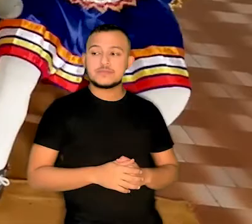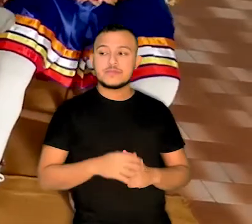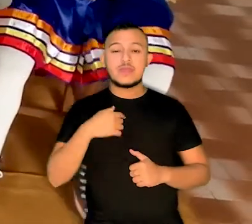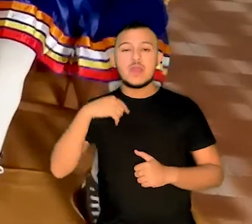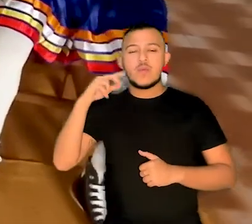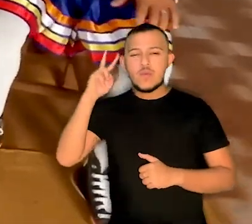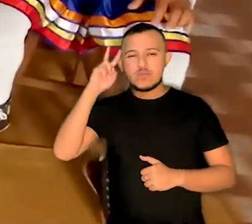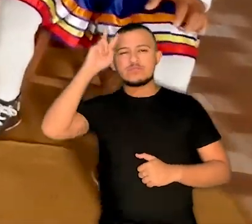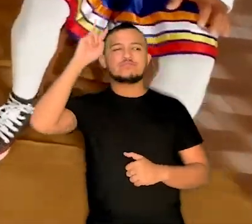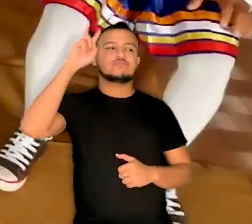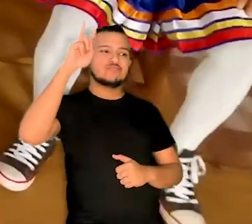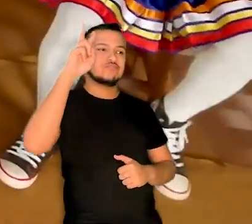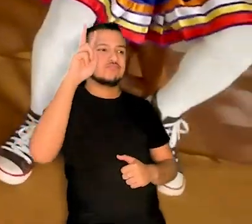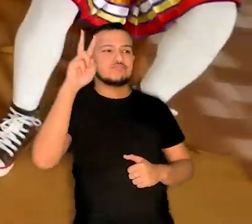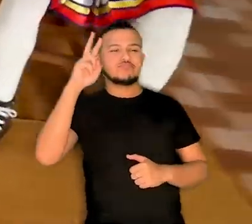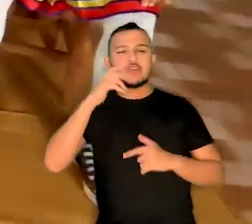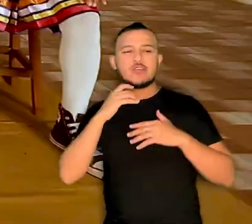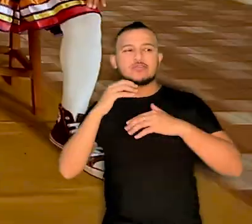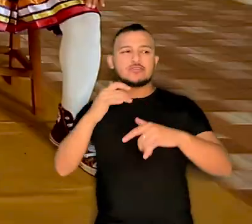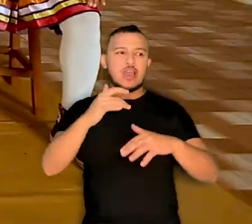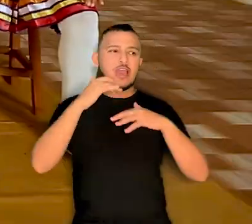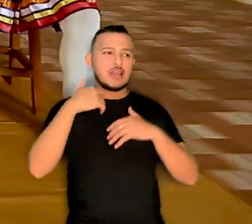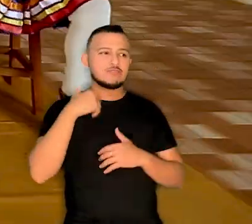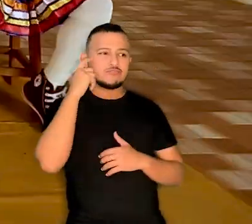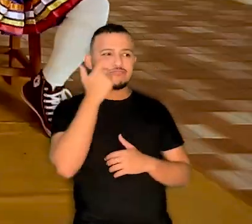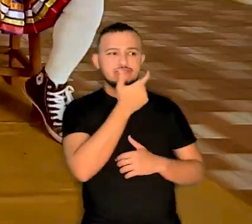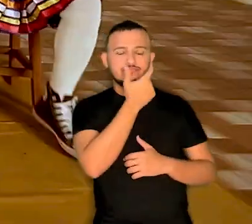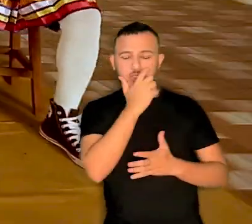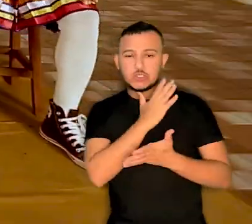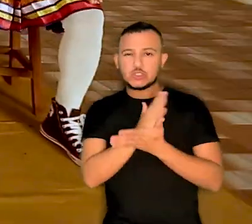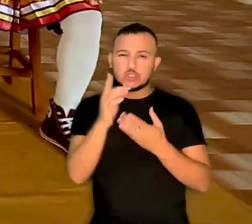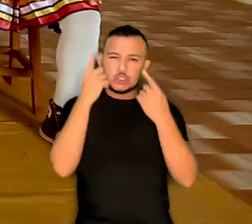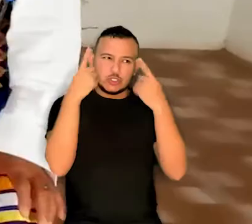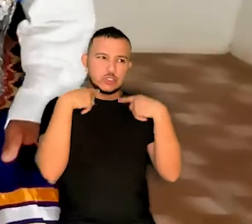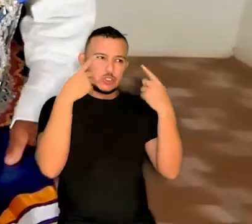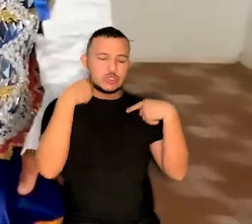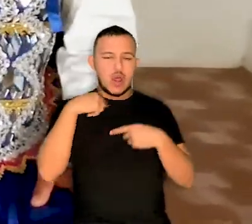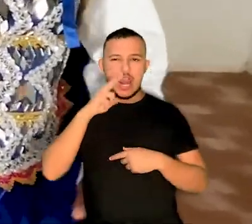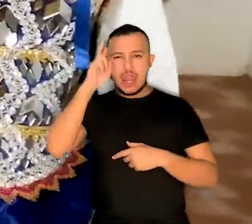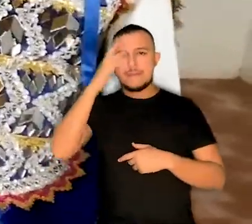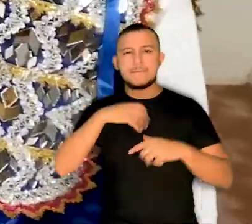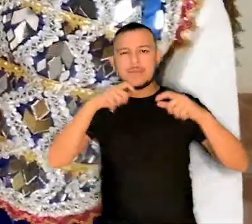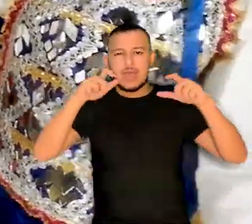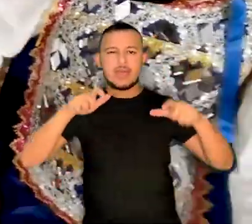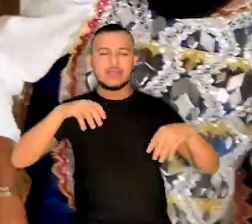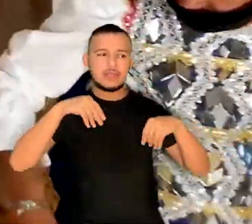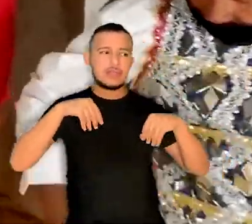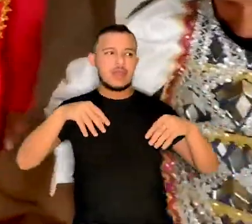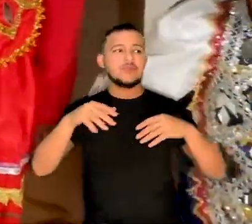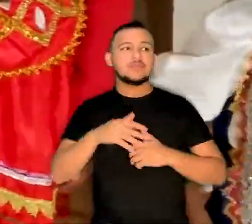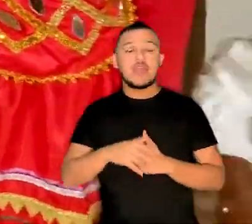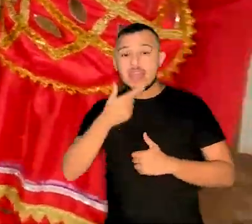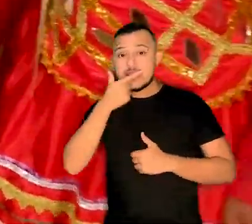a corneta a tocar, meus olhos pegam a chorar, beleza da minha terra. Quem tirou